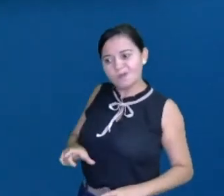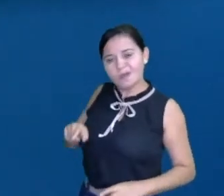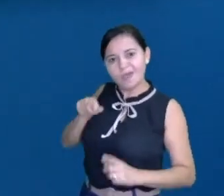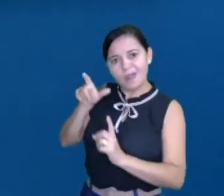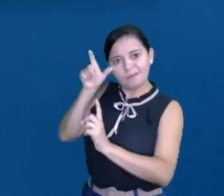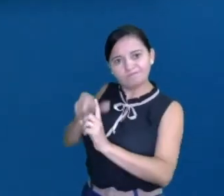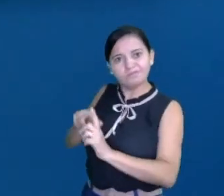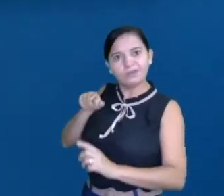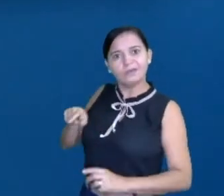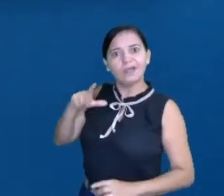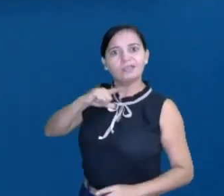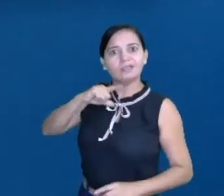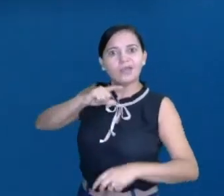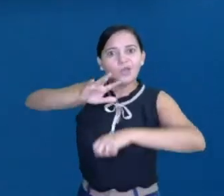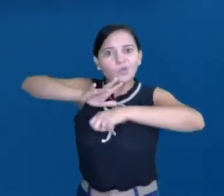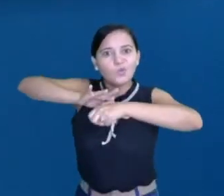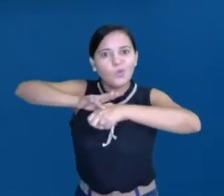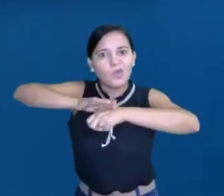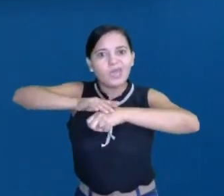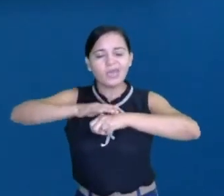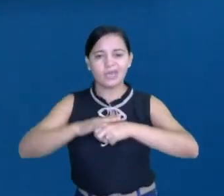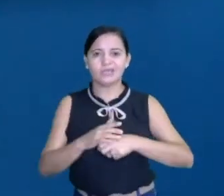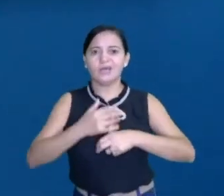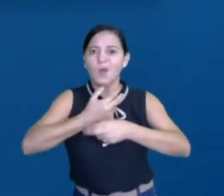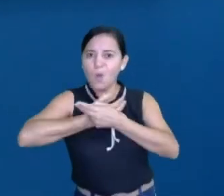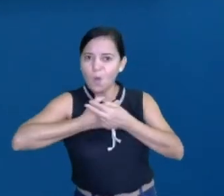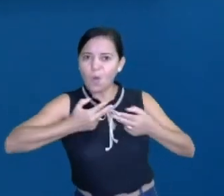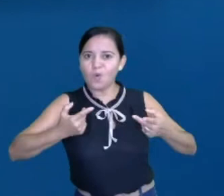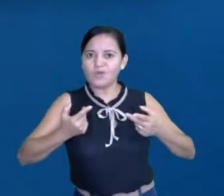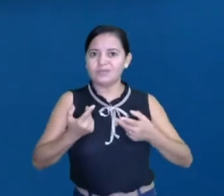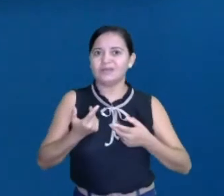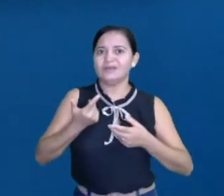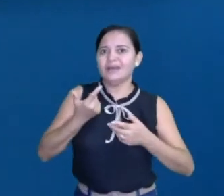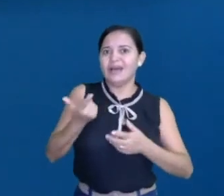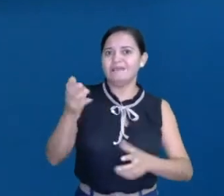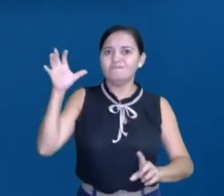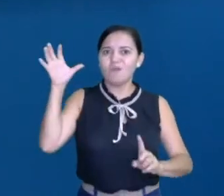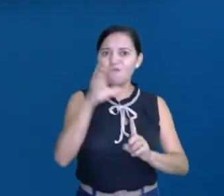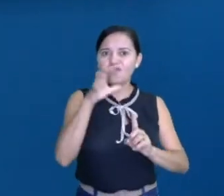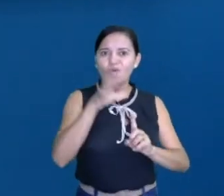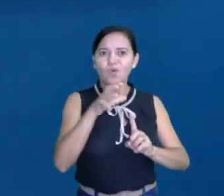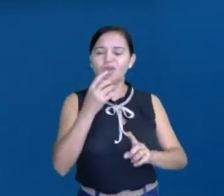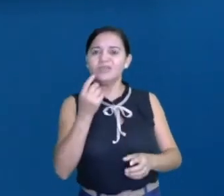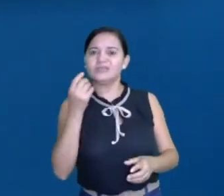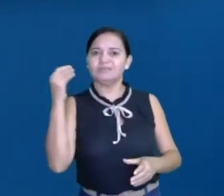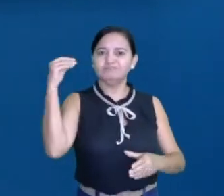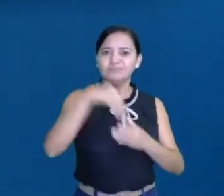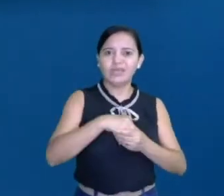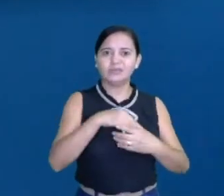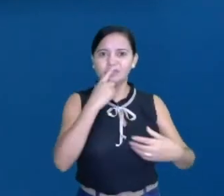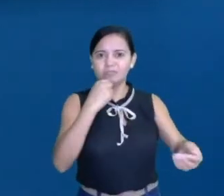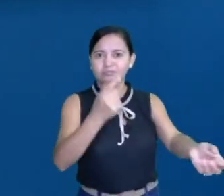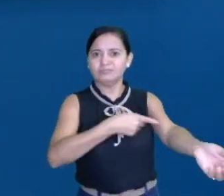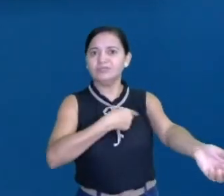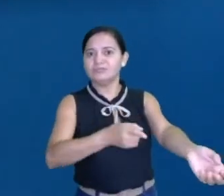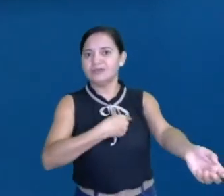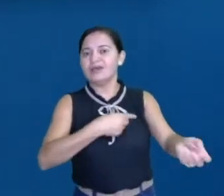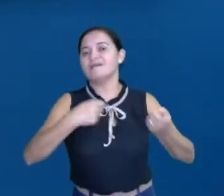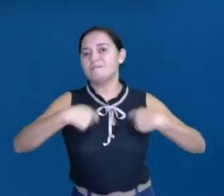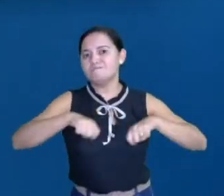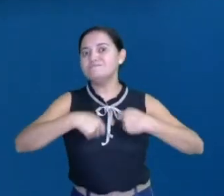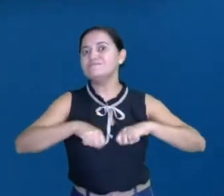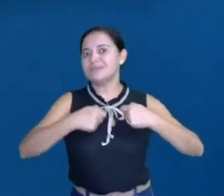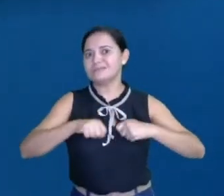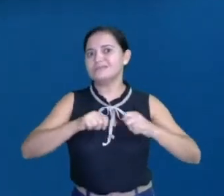alguma enfermidade que afete essas células sanguíneas, ela necessita realizar um transplante de medula óssea. Ela